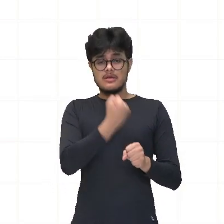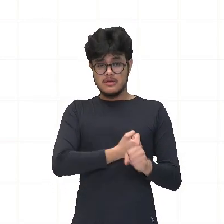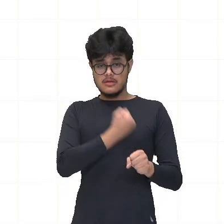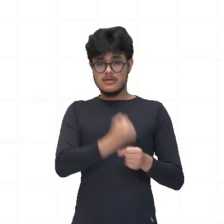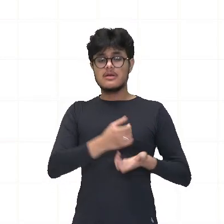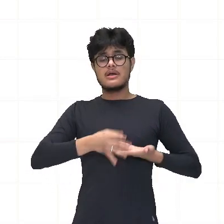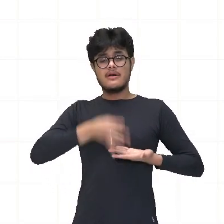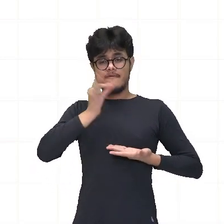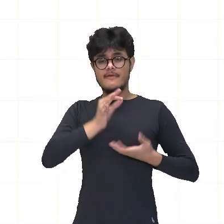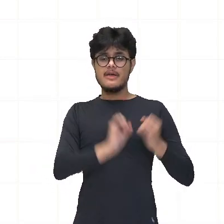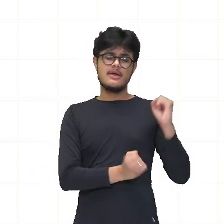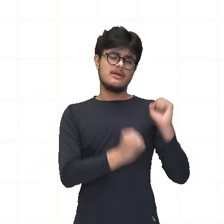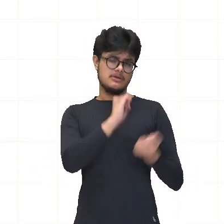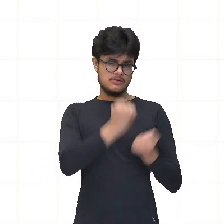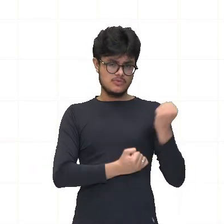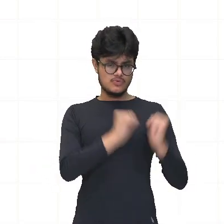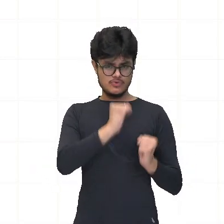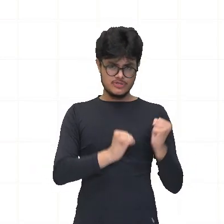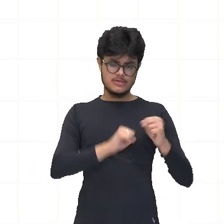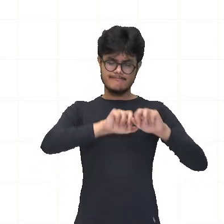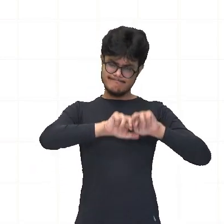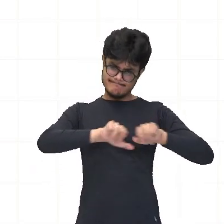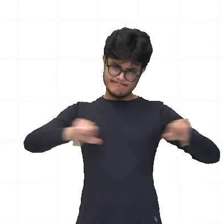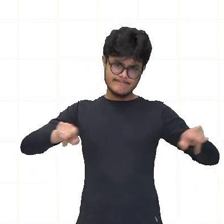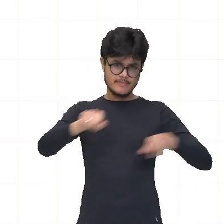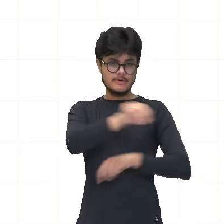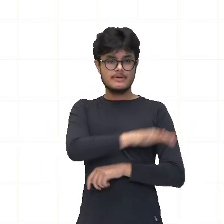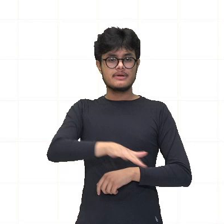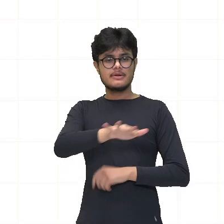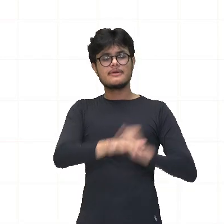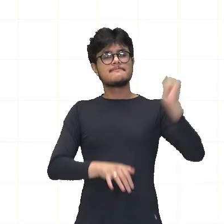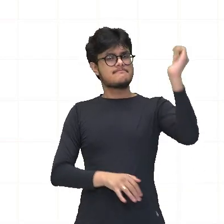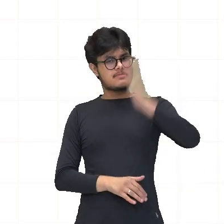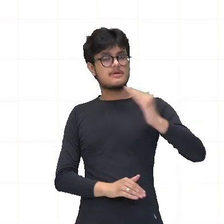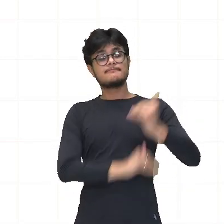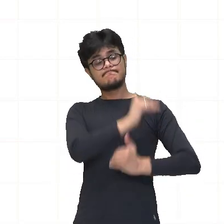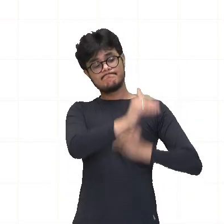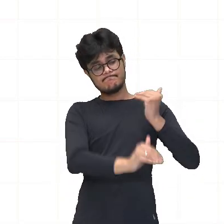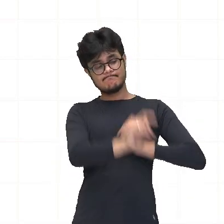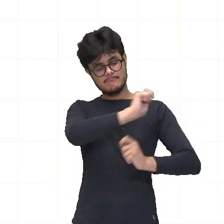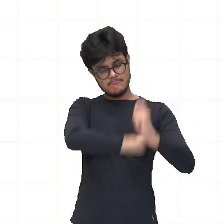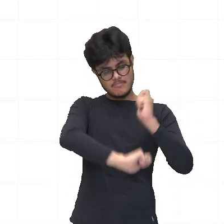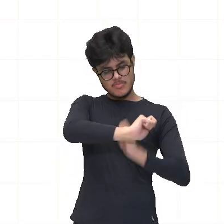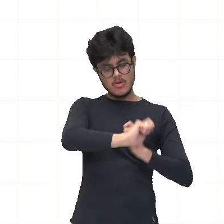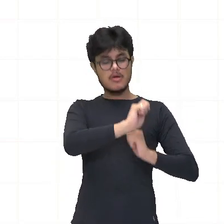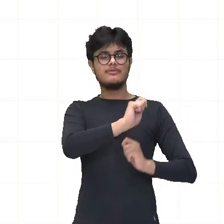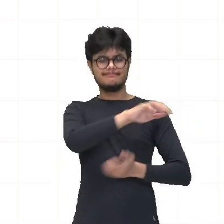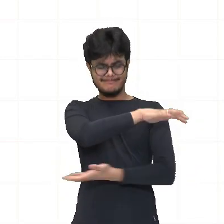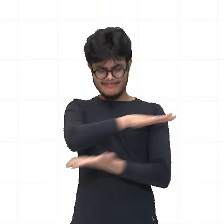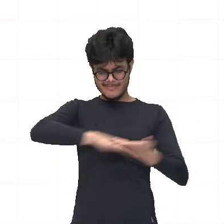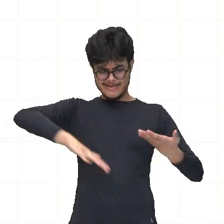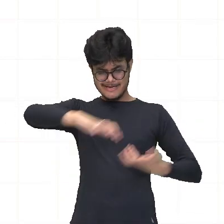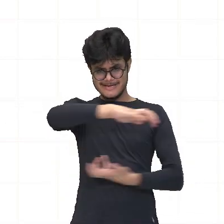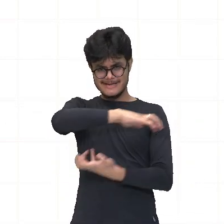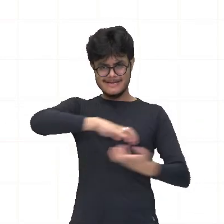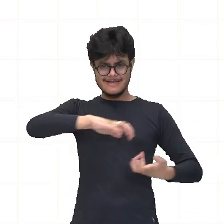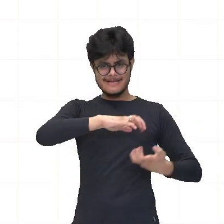setor secundário, porque a gente vai observar no Brasil esse processo de industrialização, que ele